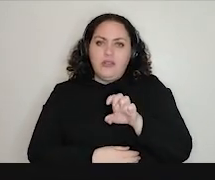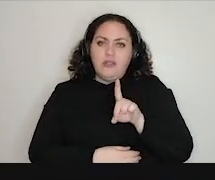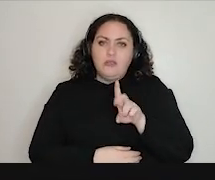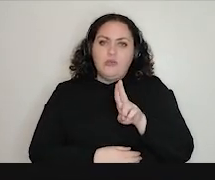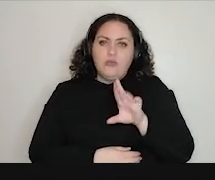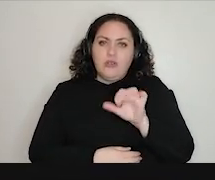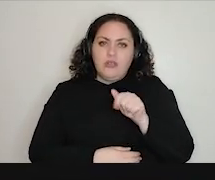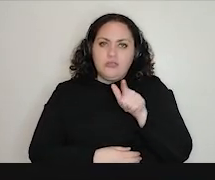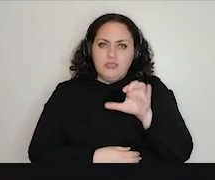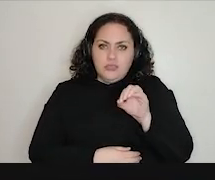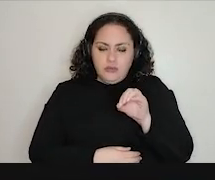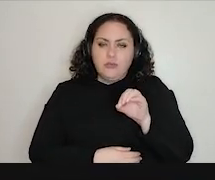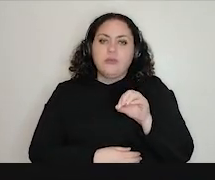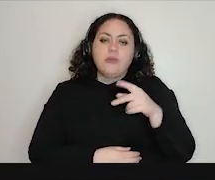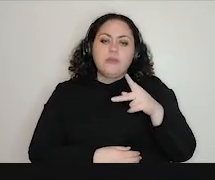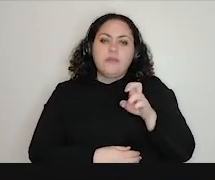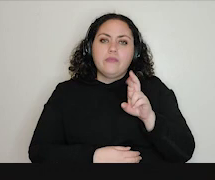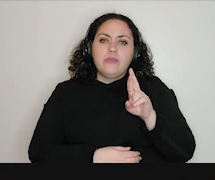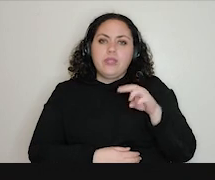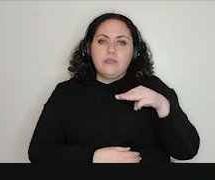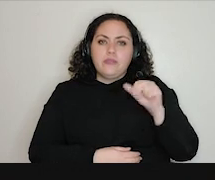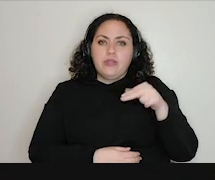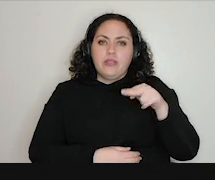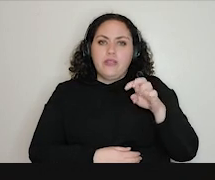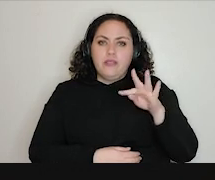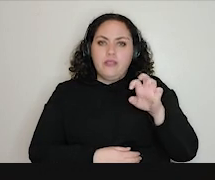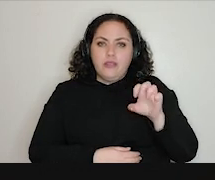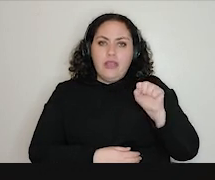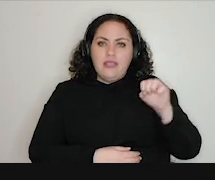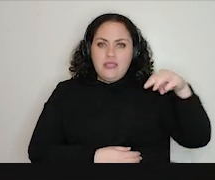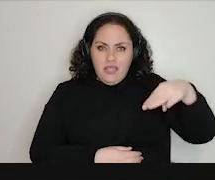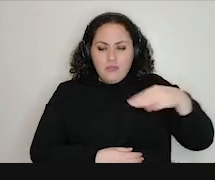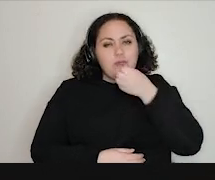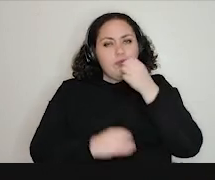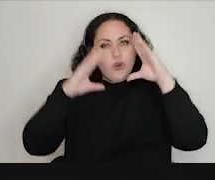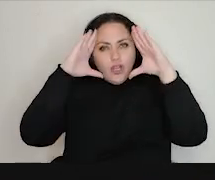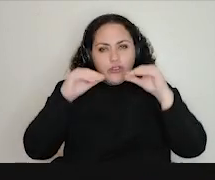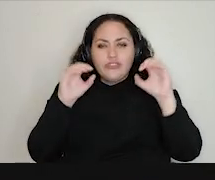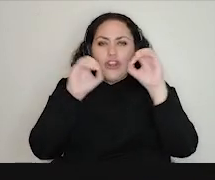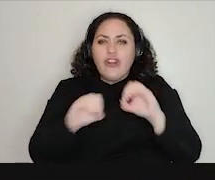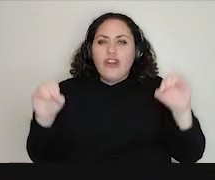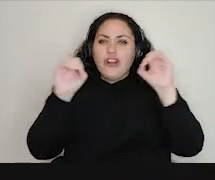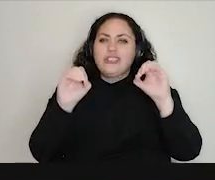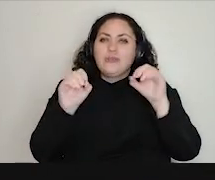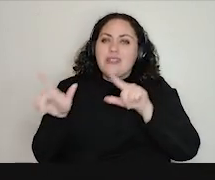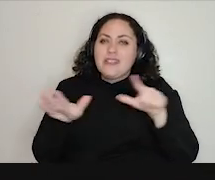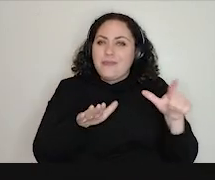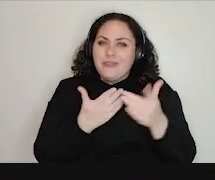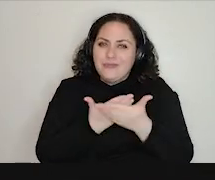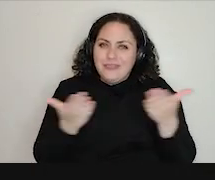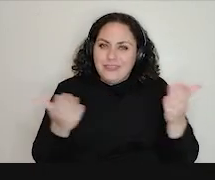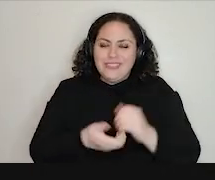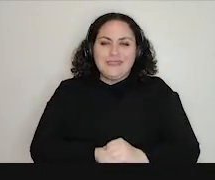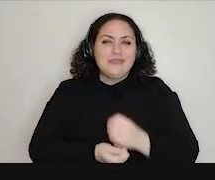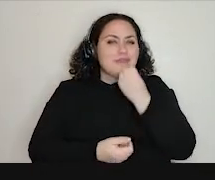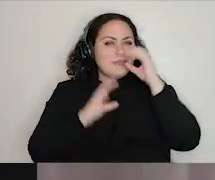@educaçãopermanentesm. Tenham todos uma boa noite e uma ótima semana. Boa noite, gente. Obrigada.